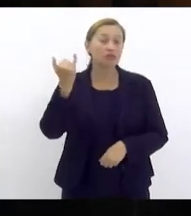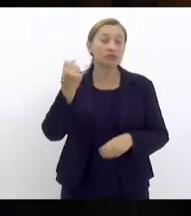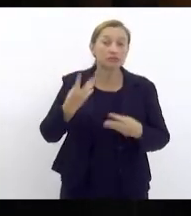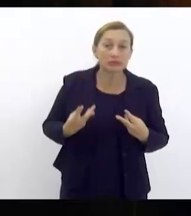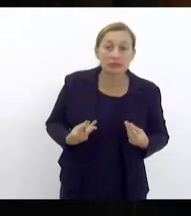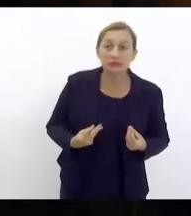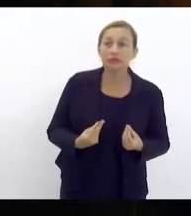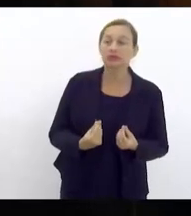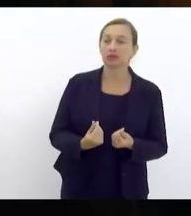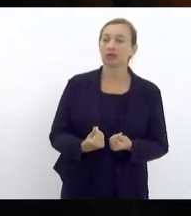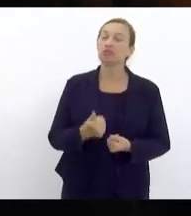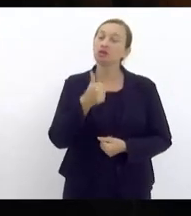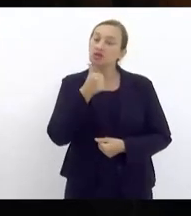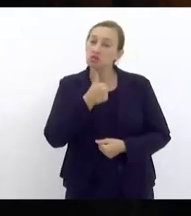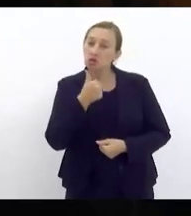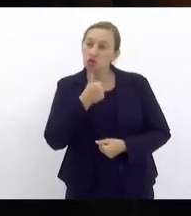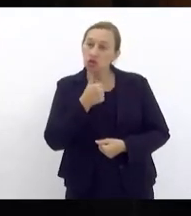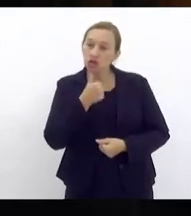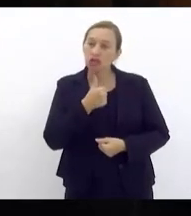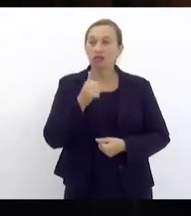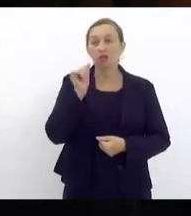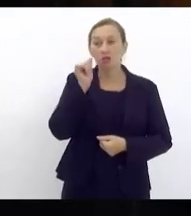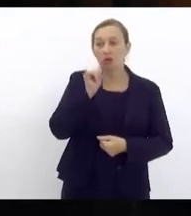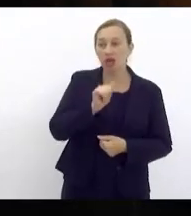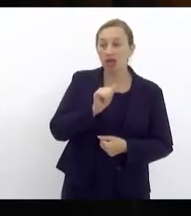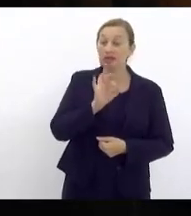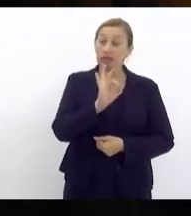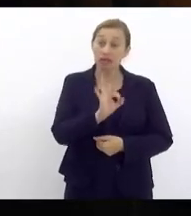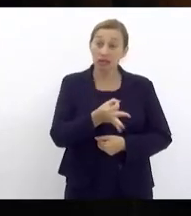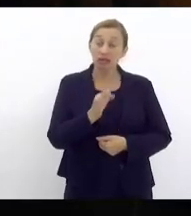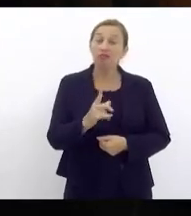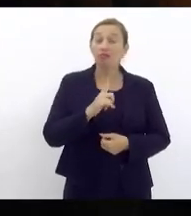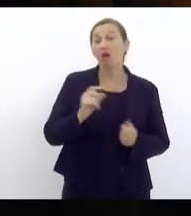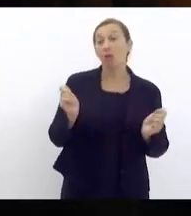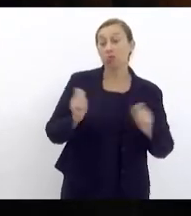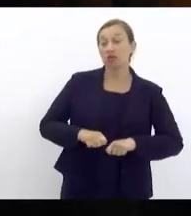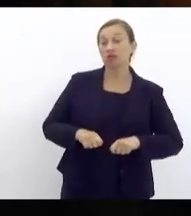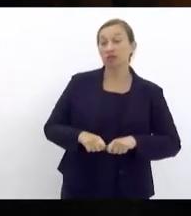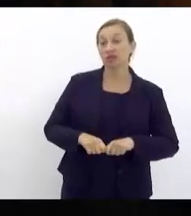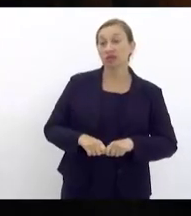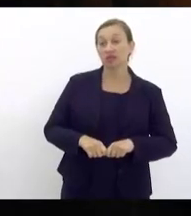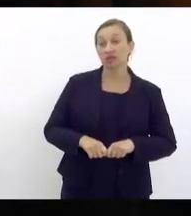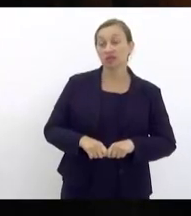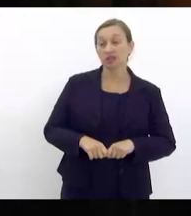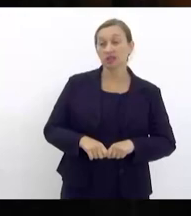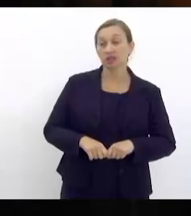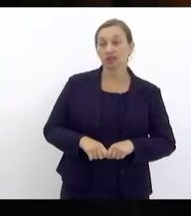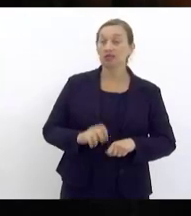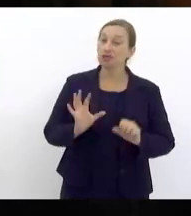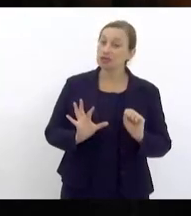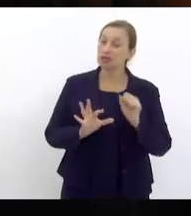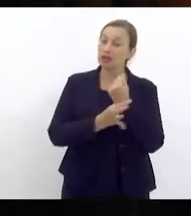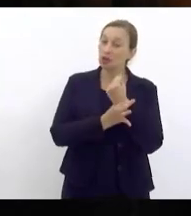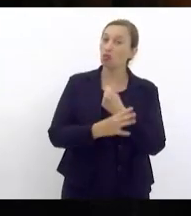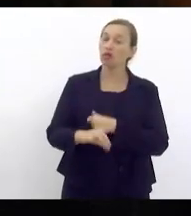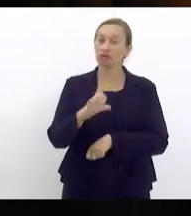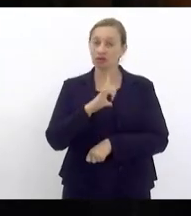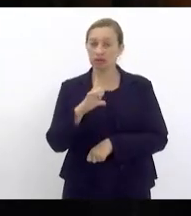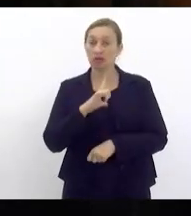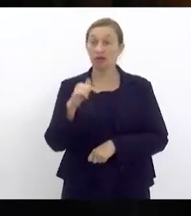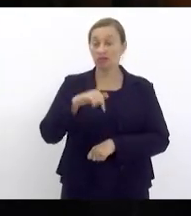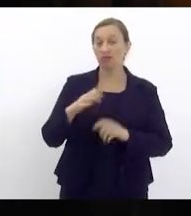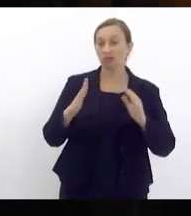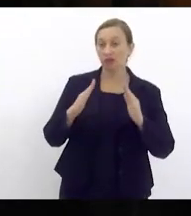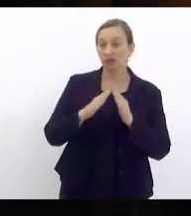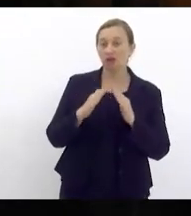delicado para essas meninas mulheres que é exatamente ter a possibilidade de estar respaldado E assegurada aqui nessa